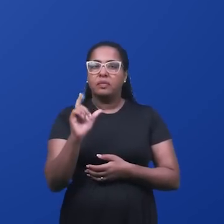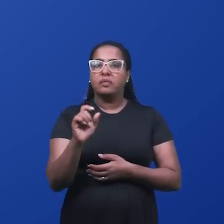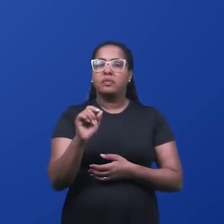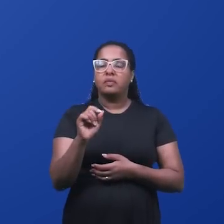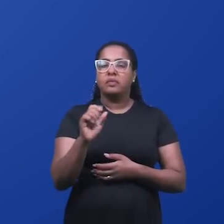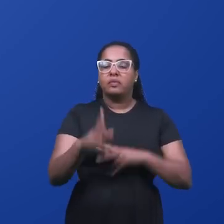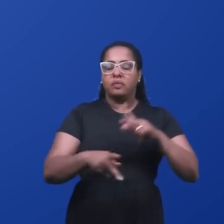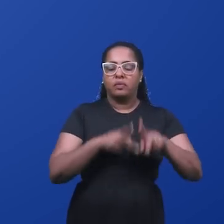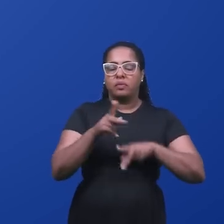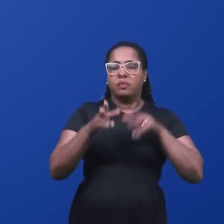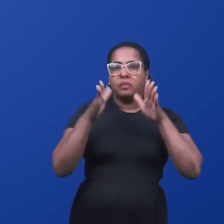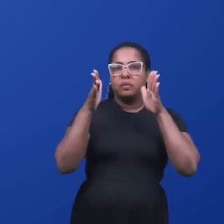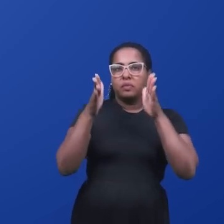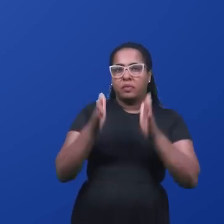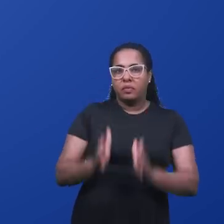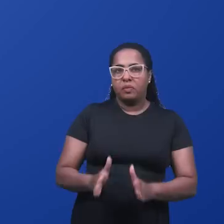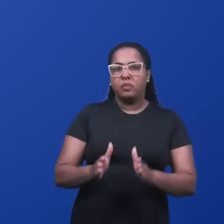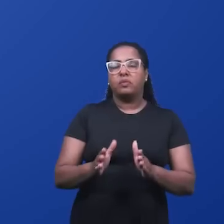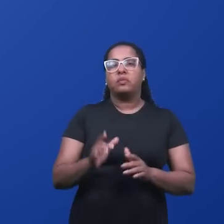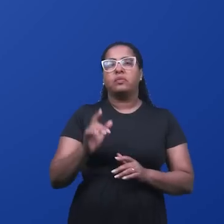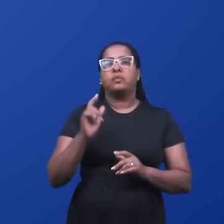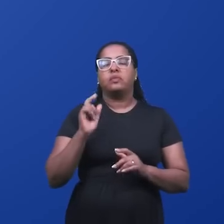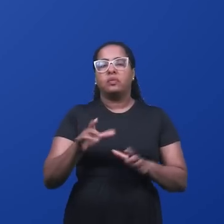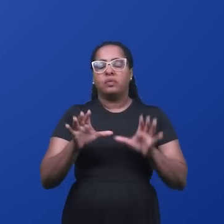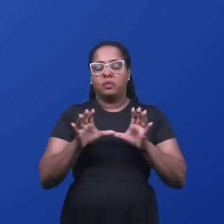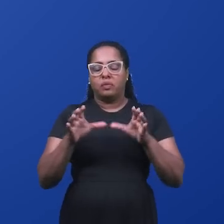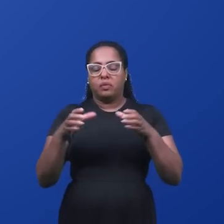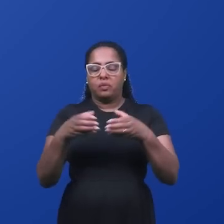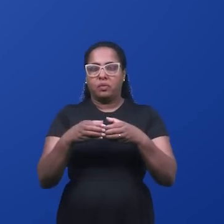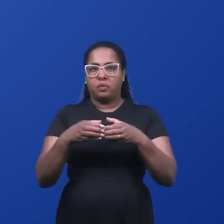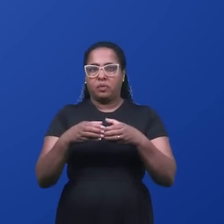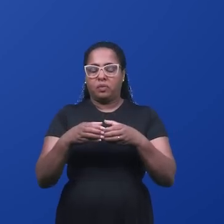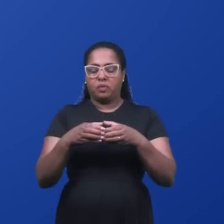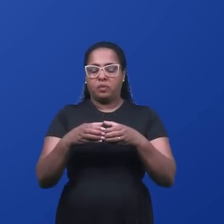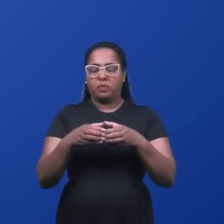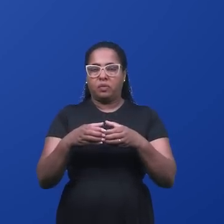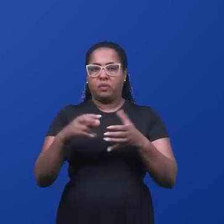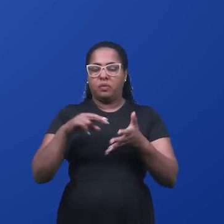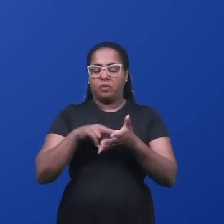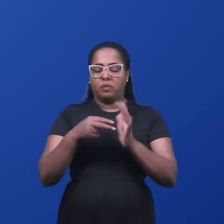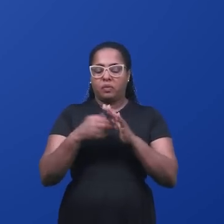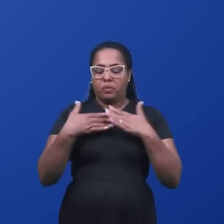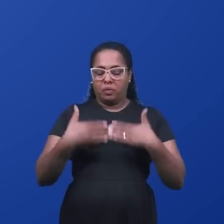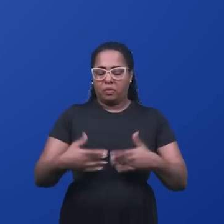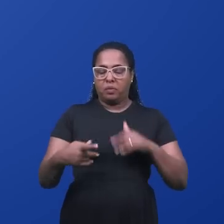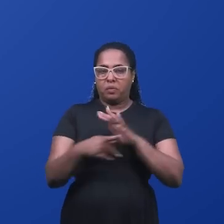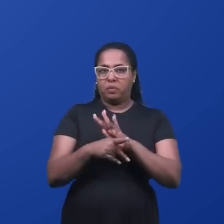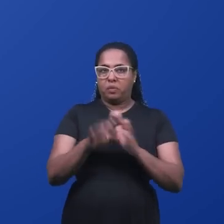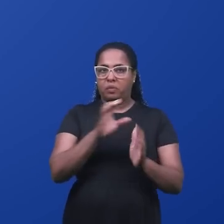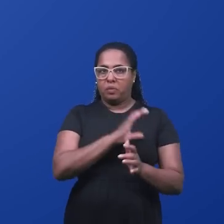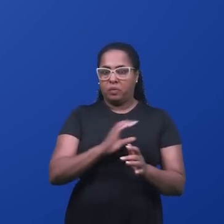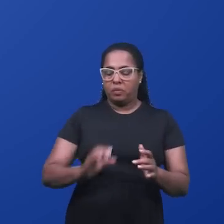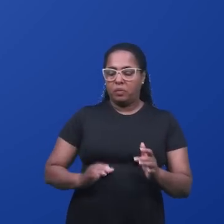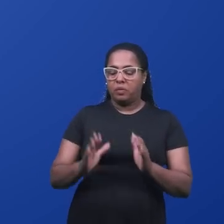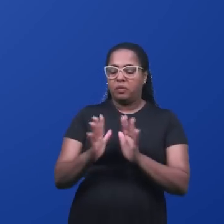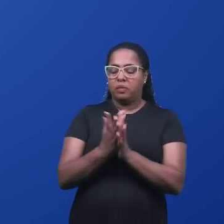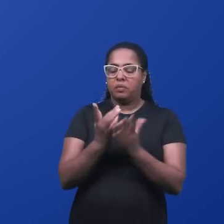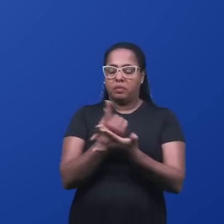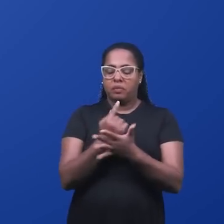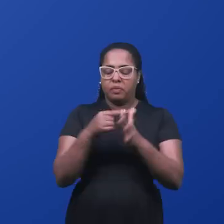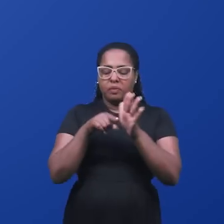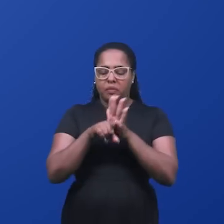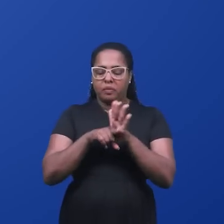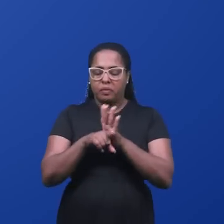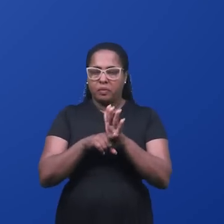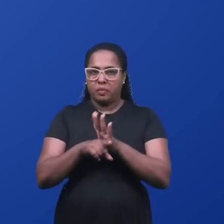que a igreja fiel é o corpo de Cristo. E nós podemos examinar a palavra de Deus e